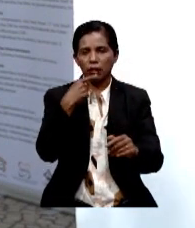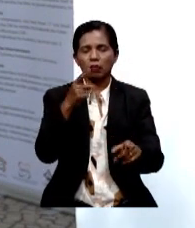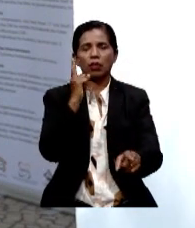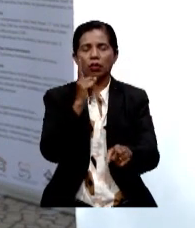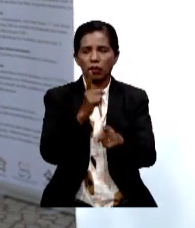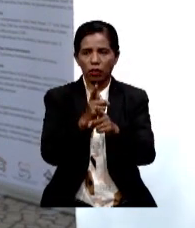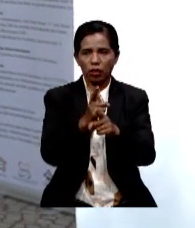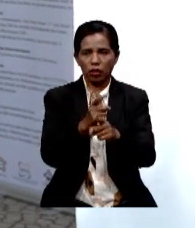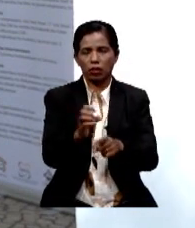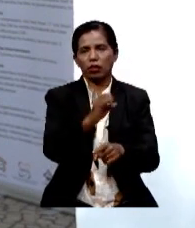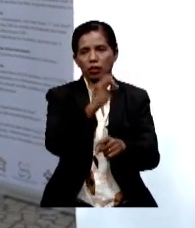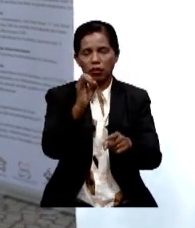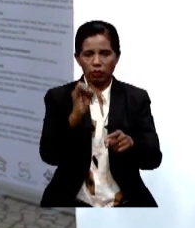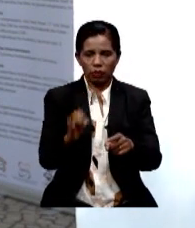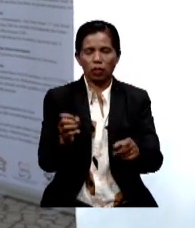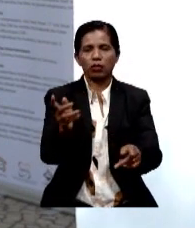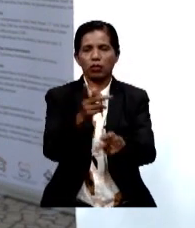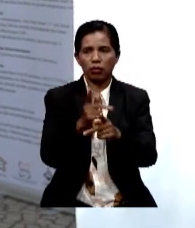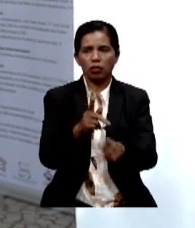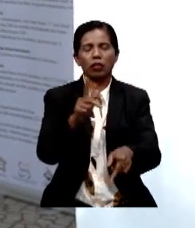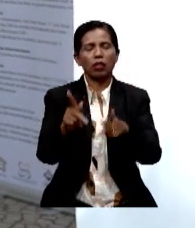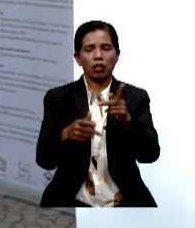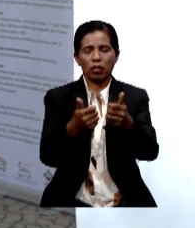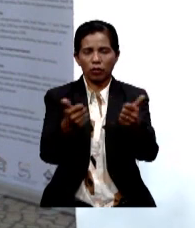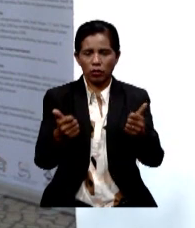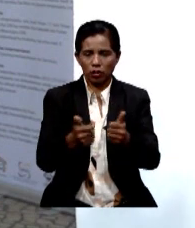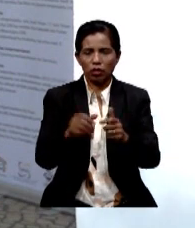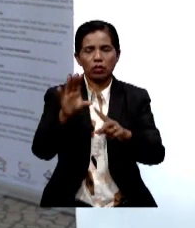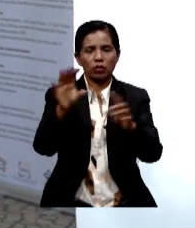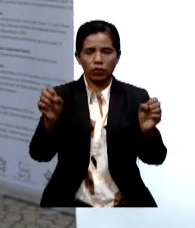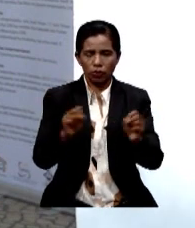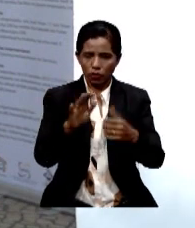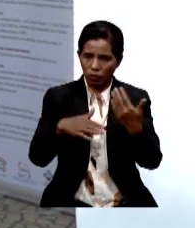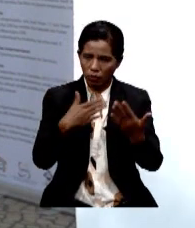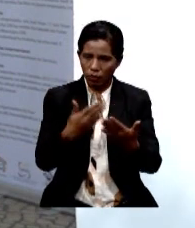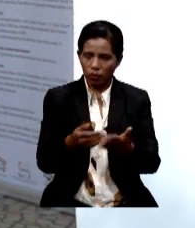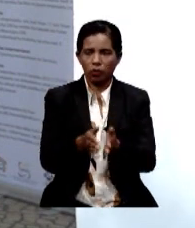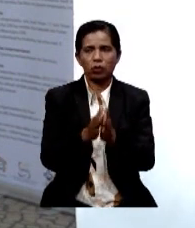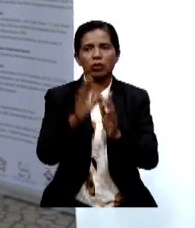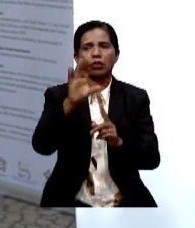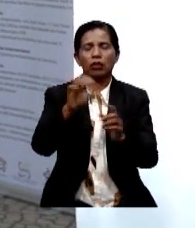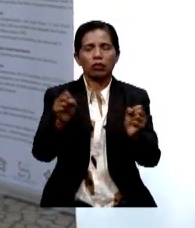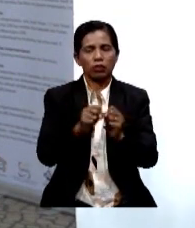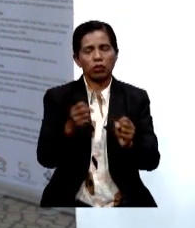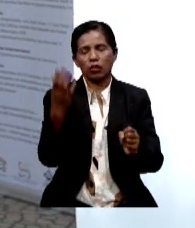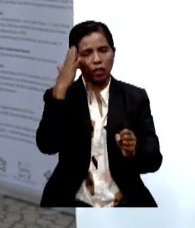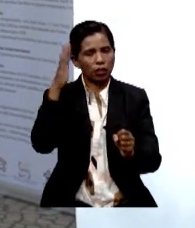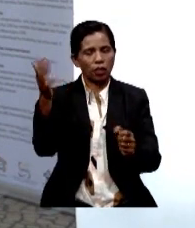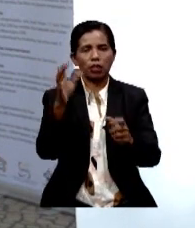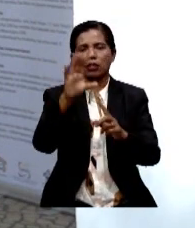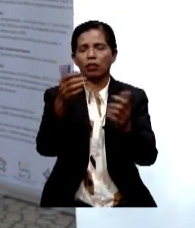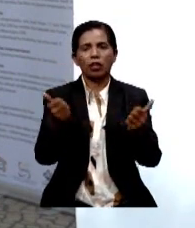ne identifica, asegura, itane autoridade local sira. Mabe kwanu husu, chef suku de ala atene, chef aldeia ala